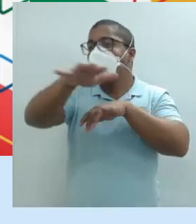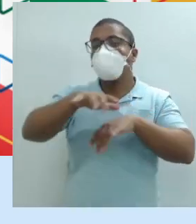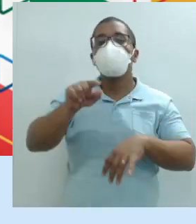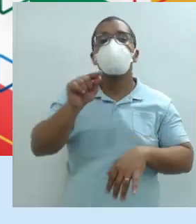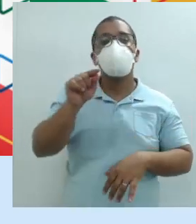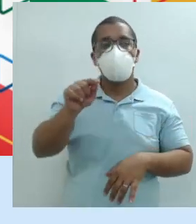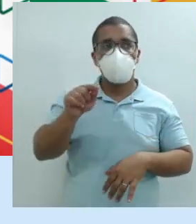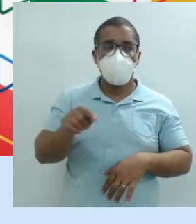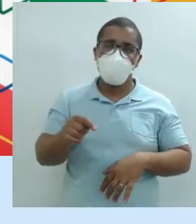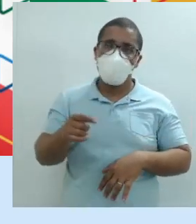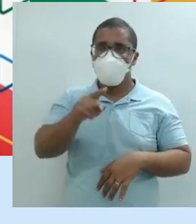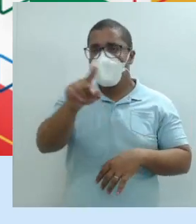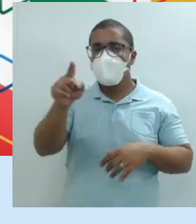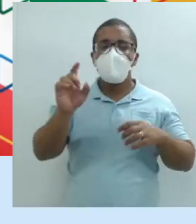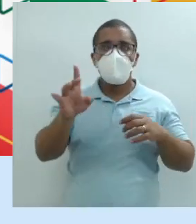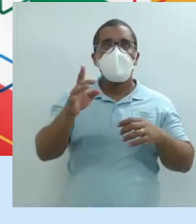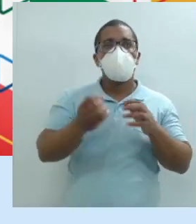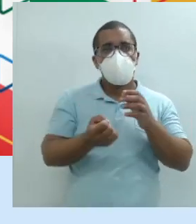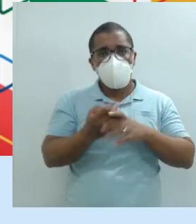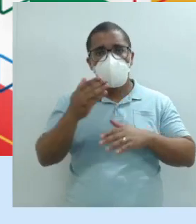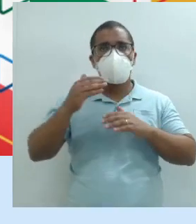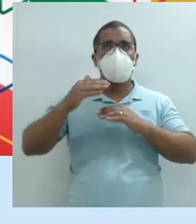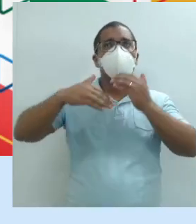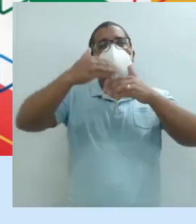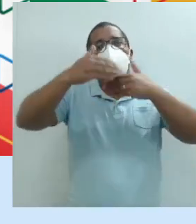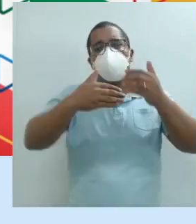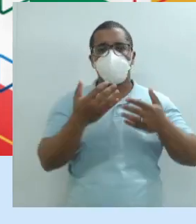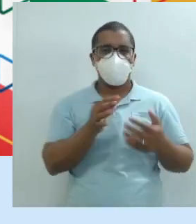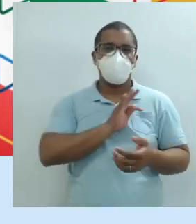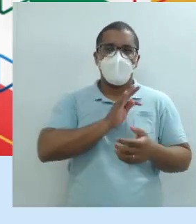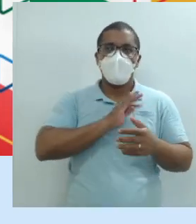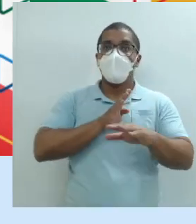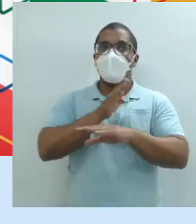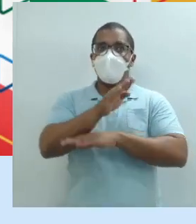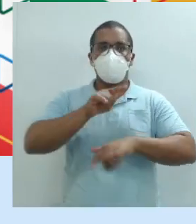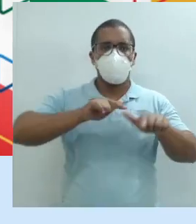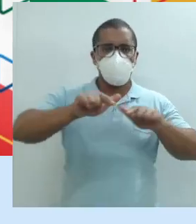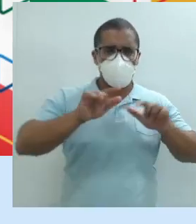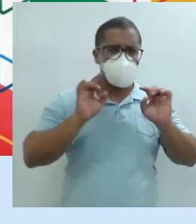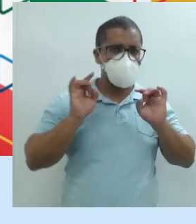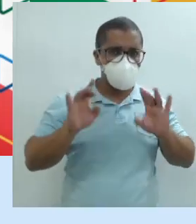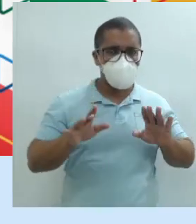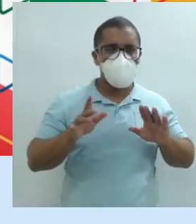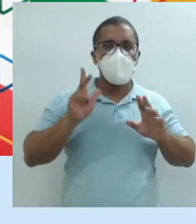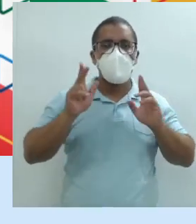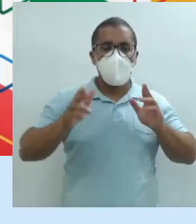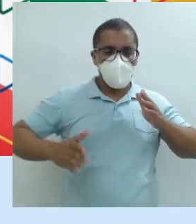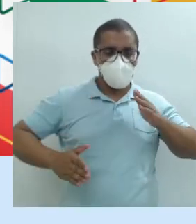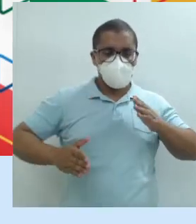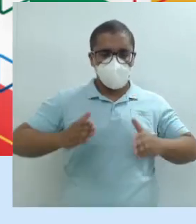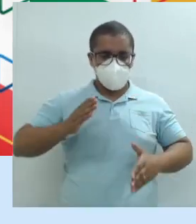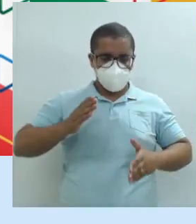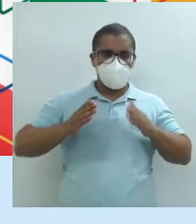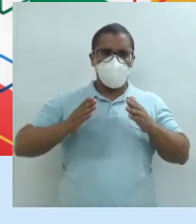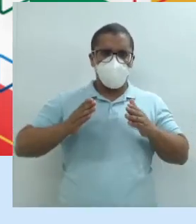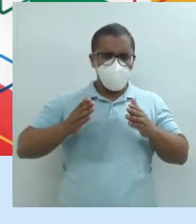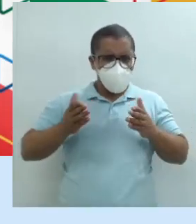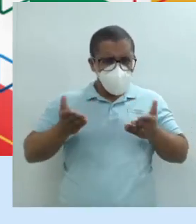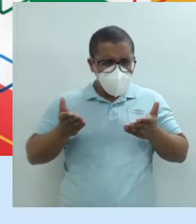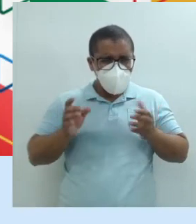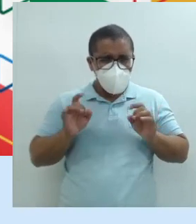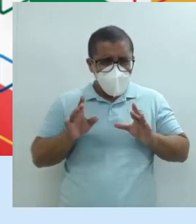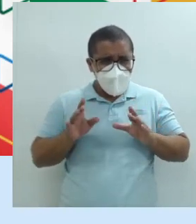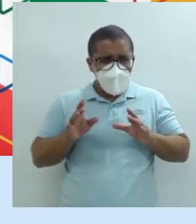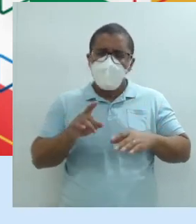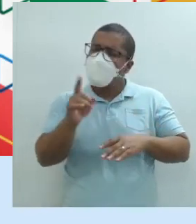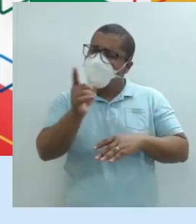que só desenvolvam as habilidades técnicas e vão trabalhar. como robozinhos. Não. A gente não